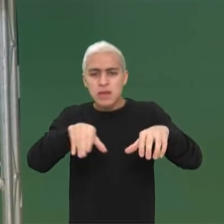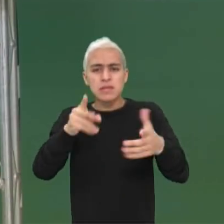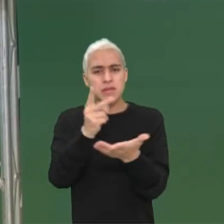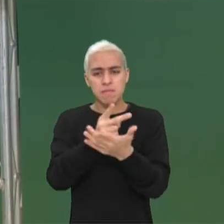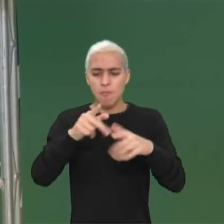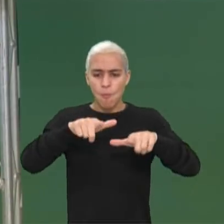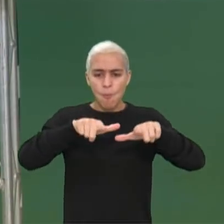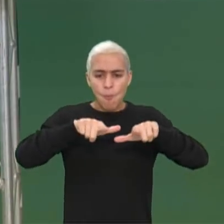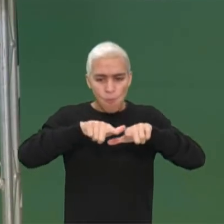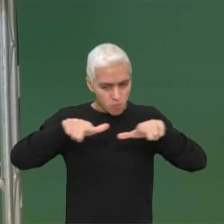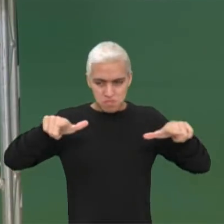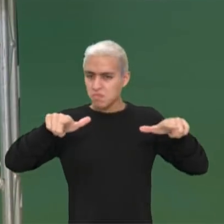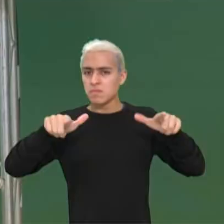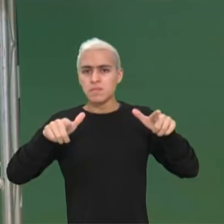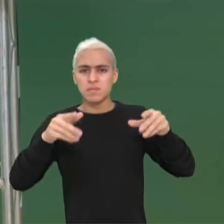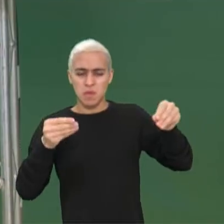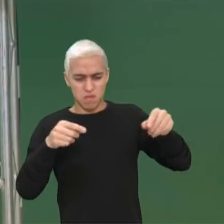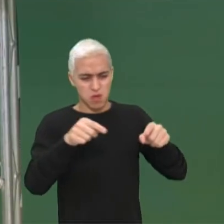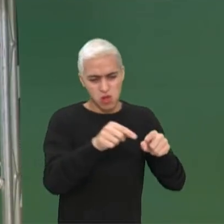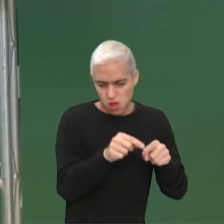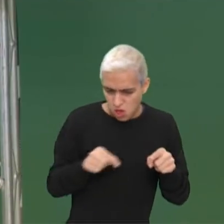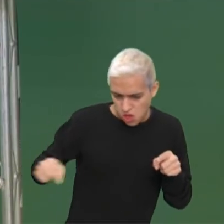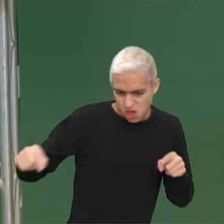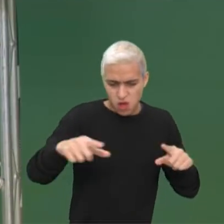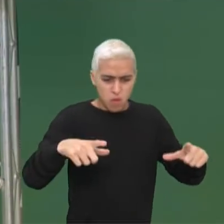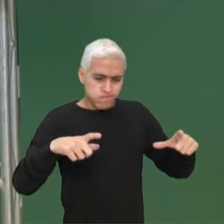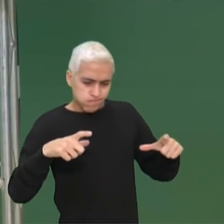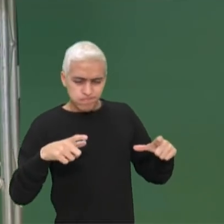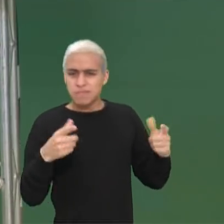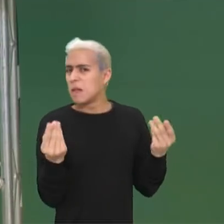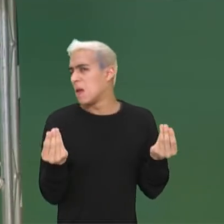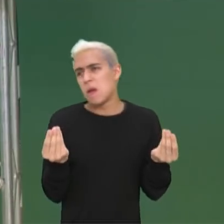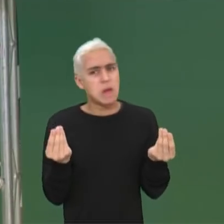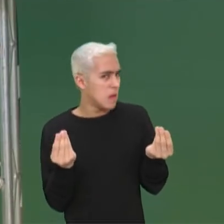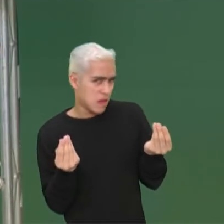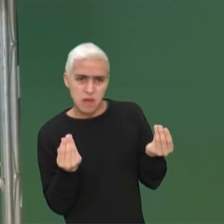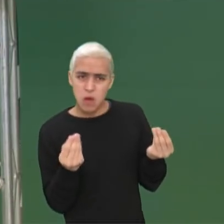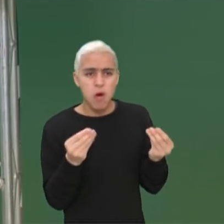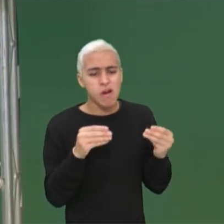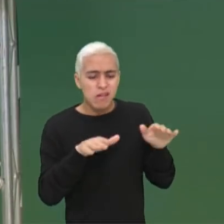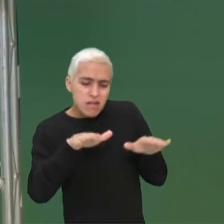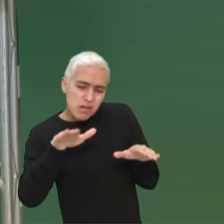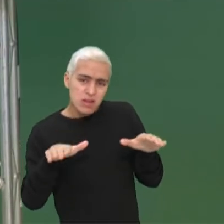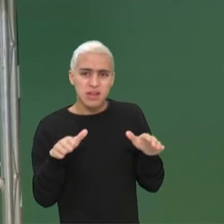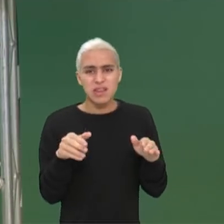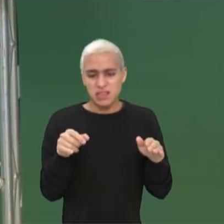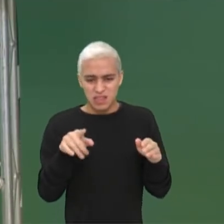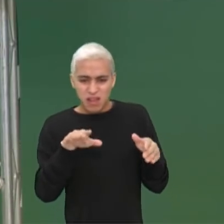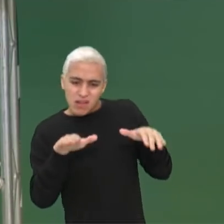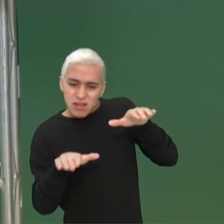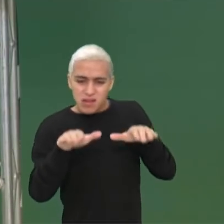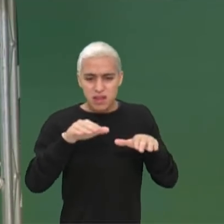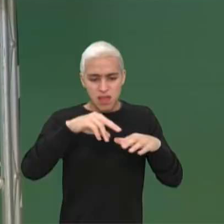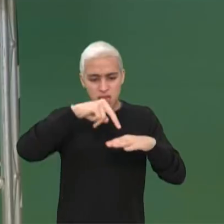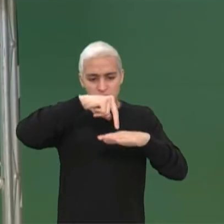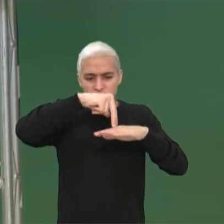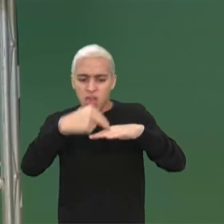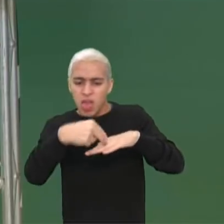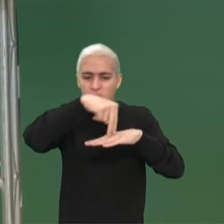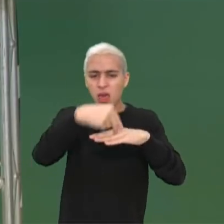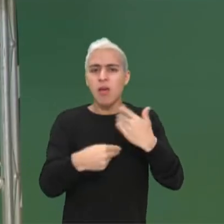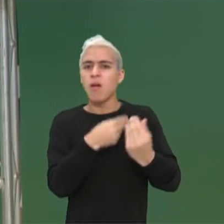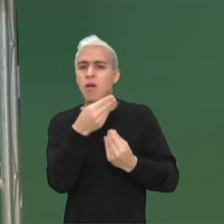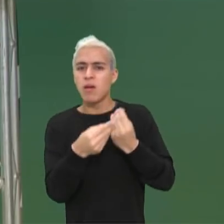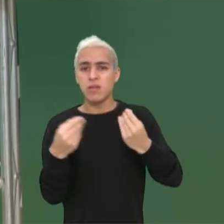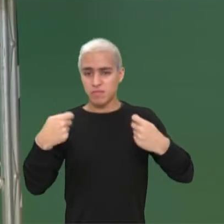não tem como ele ser redondo ou torto, porque ele vai peças. Então, se ele for redondo, as peças não vão parar, né? Então, ele tem que ser